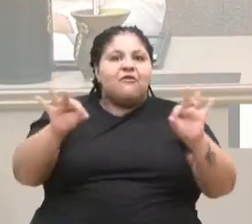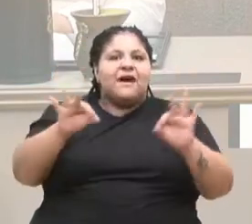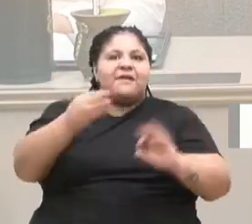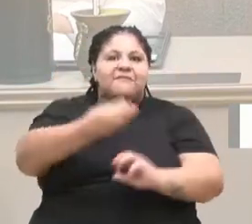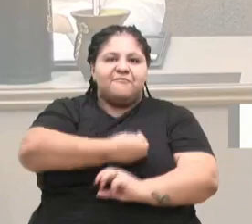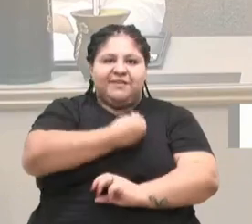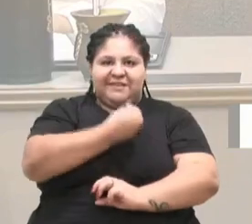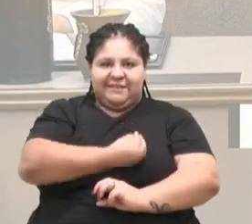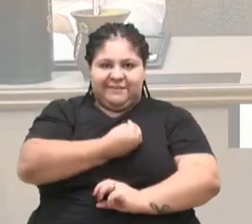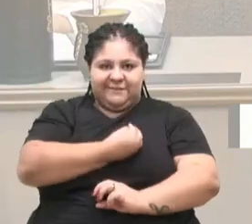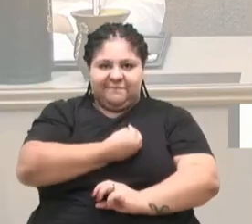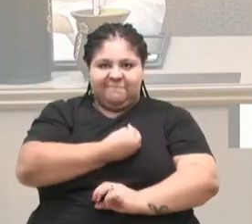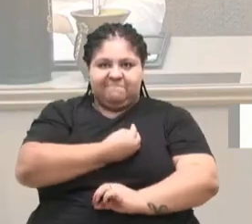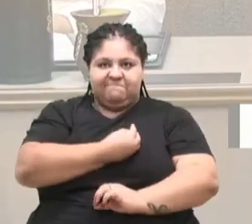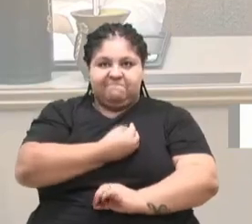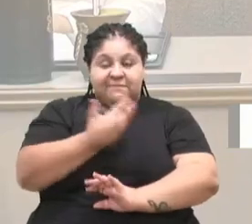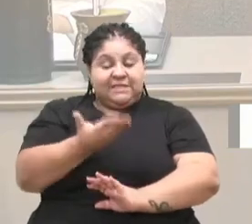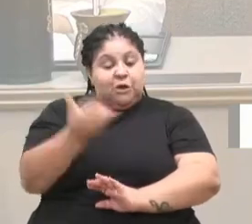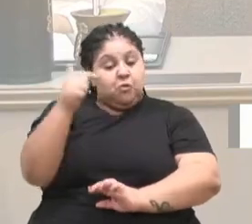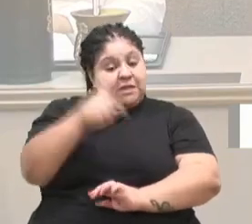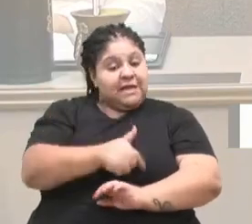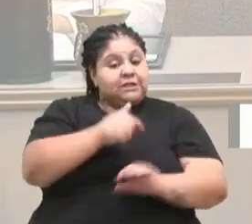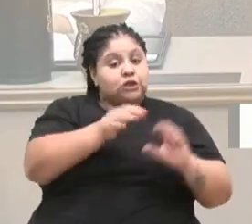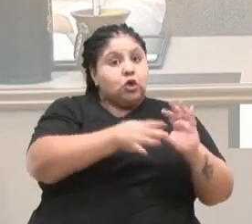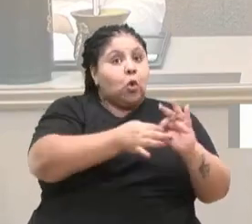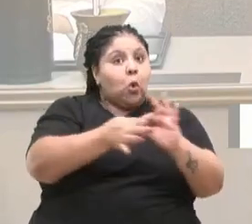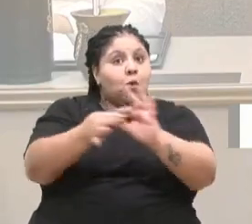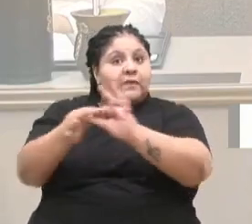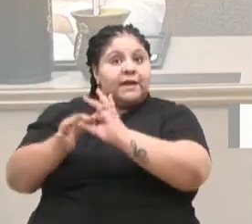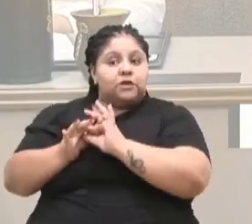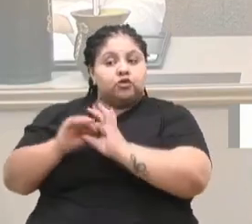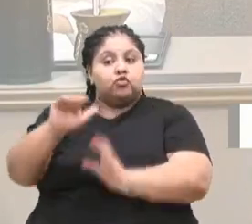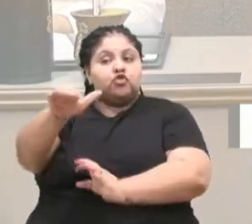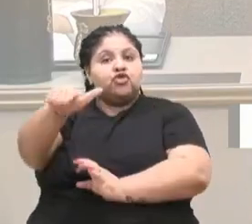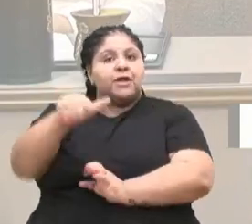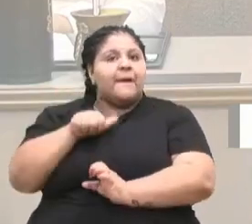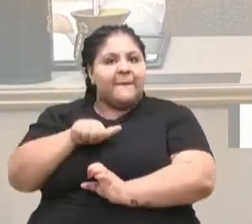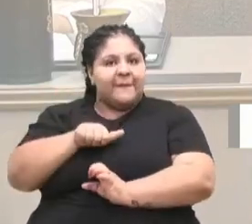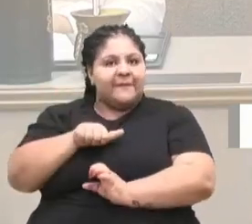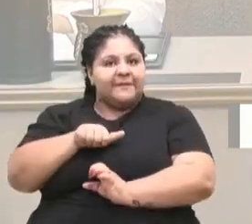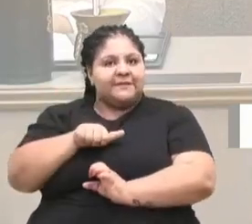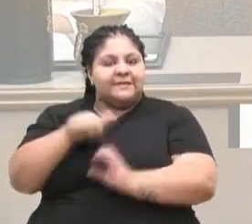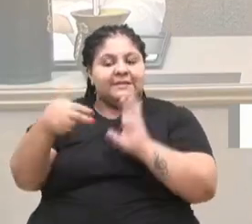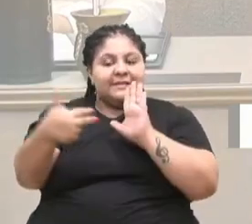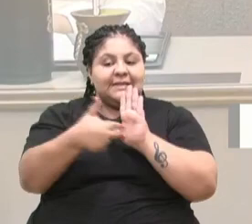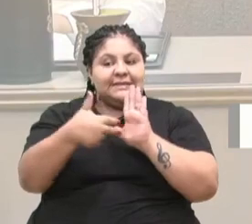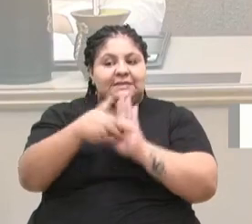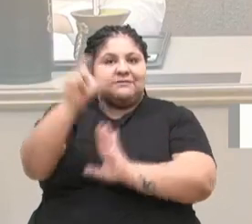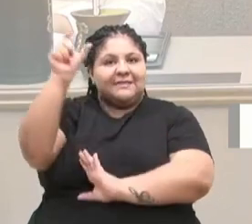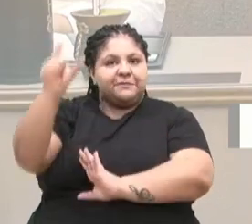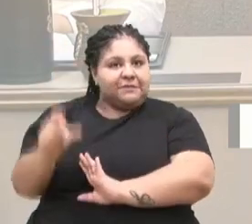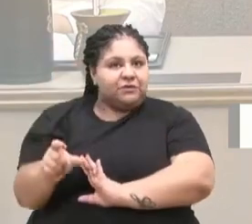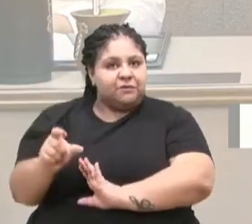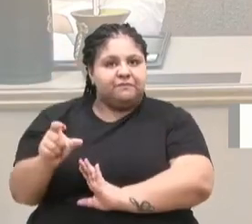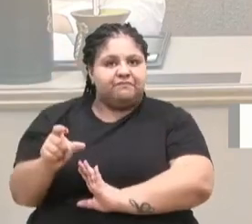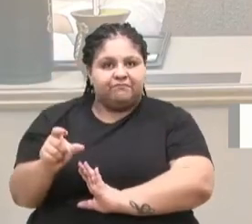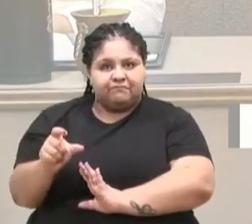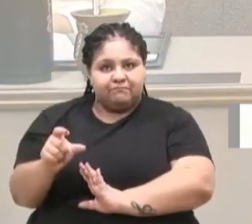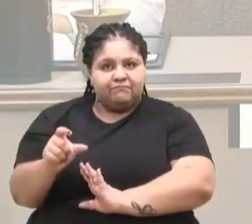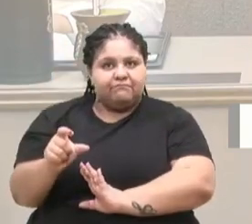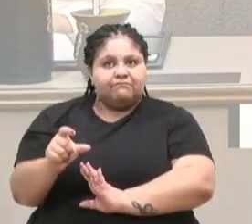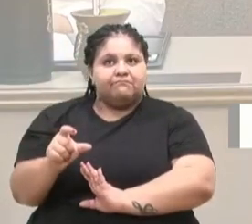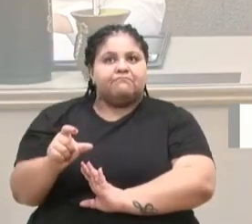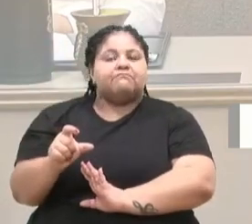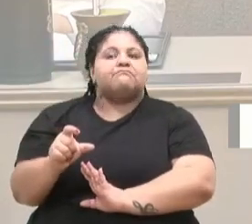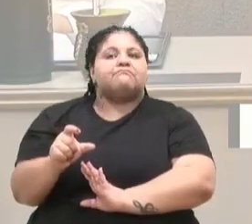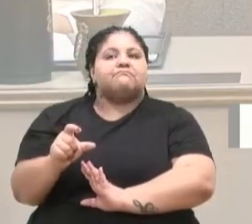Então, nesse contexto, o chamamento da atenção das pessoas, o despertar